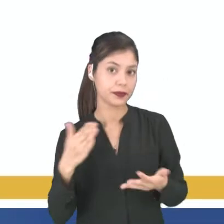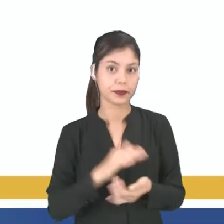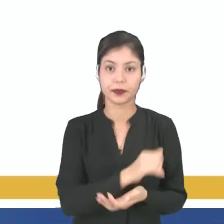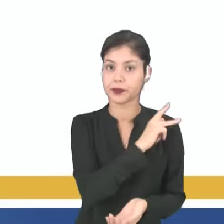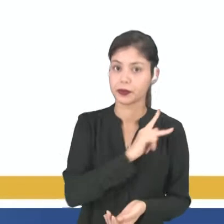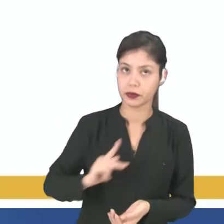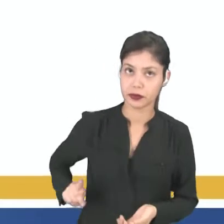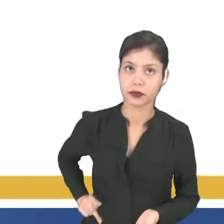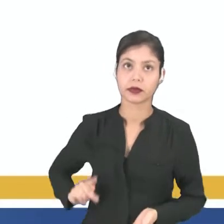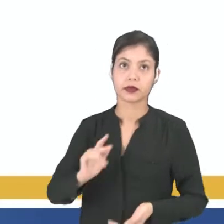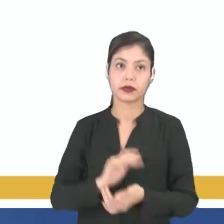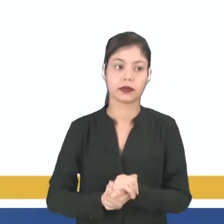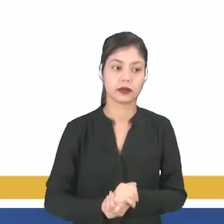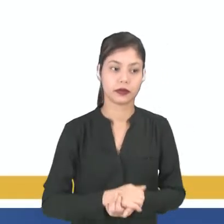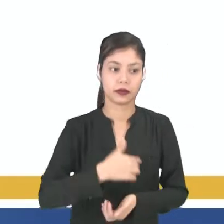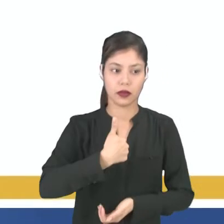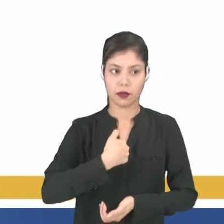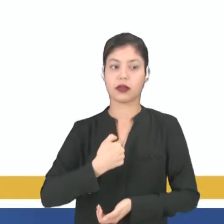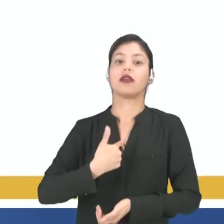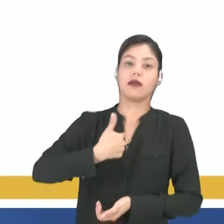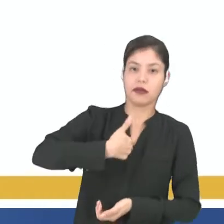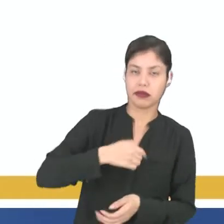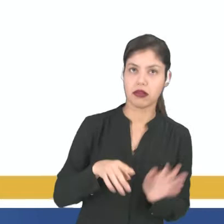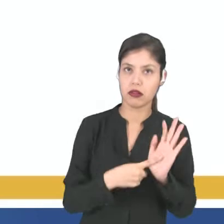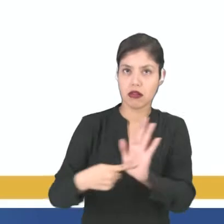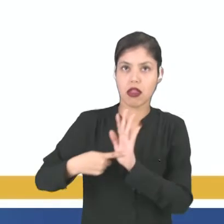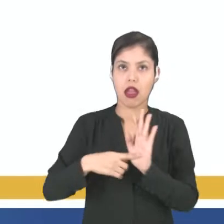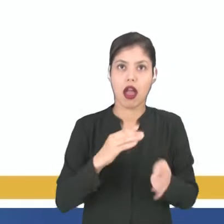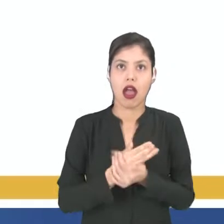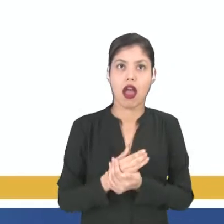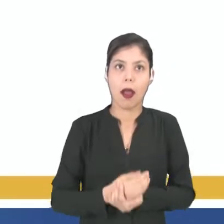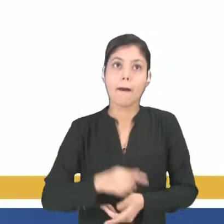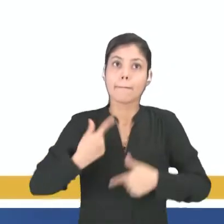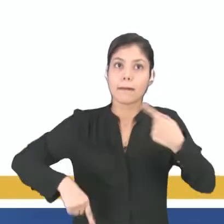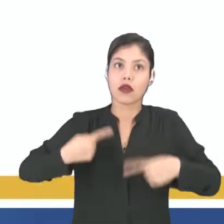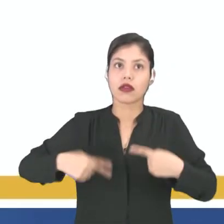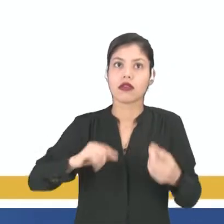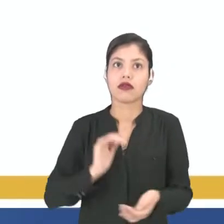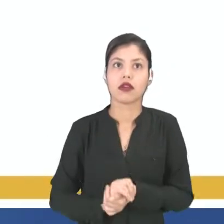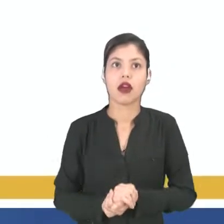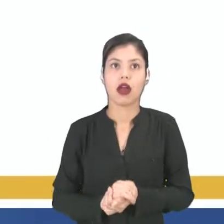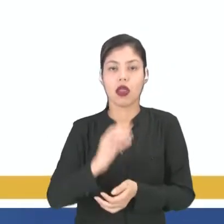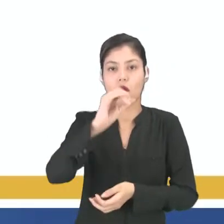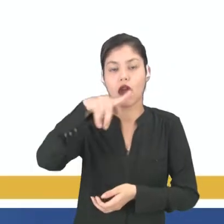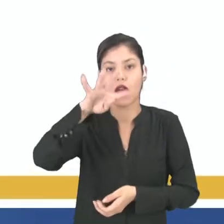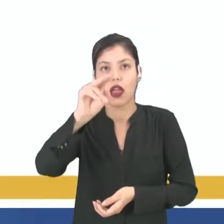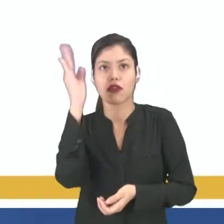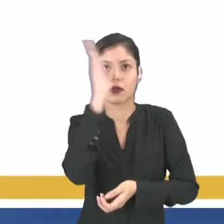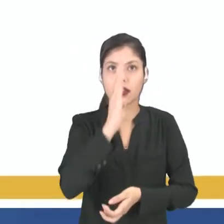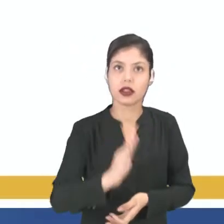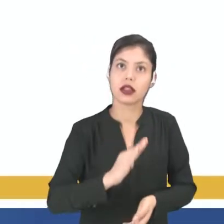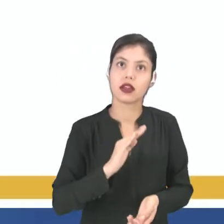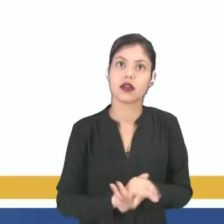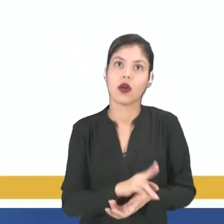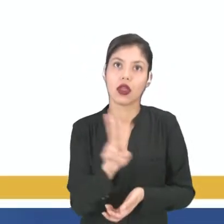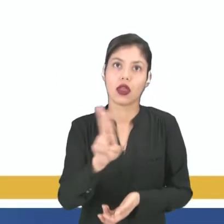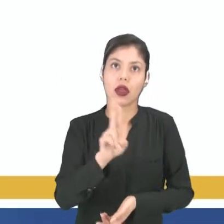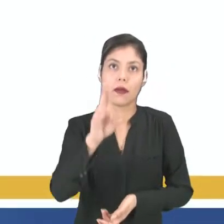presidente Getúlio Vargas inicia uma política para a ocupação do oeste brasileiro, a chamada Marcha para o Oeste.